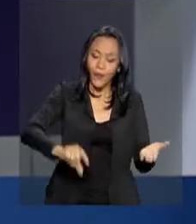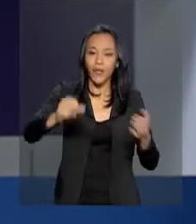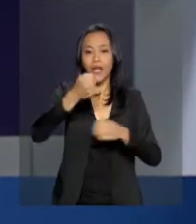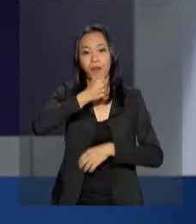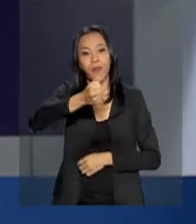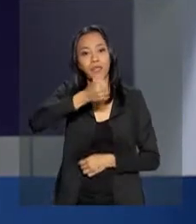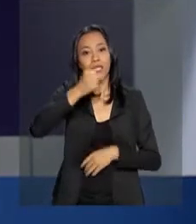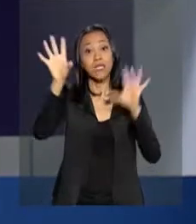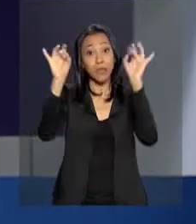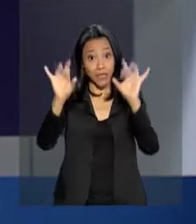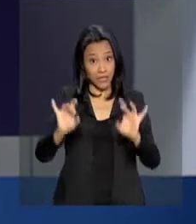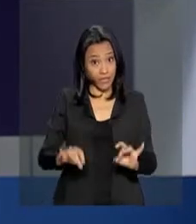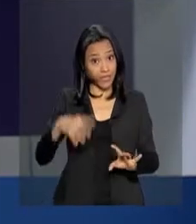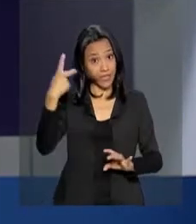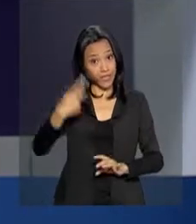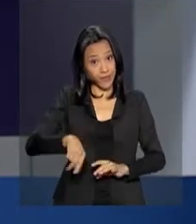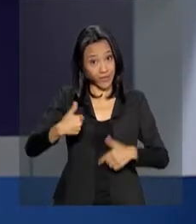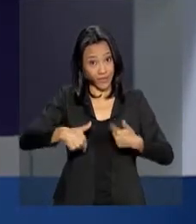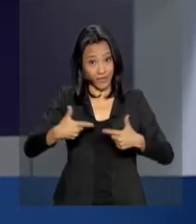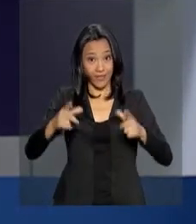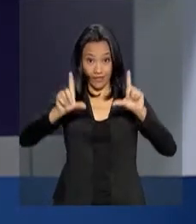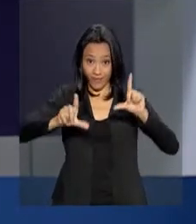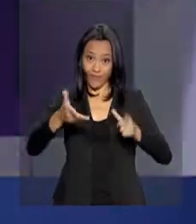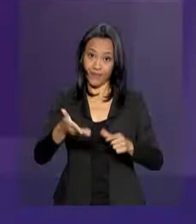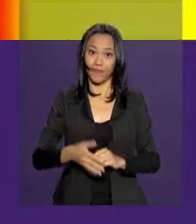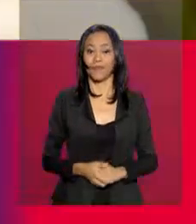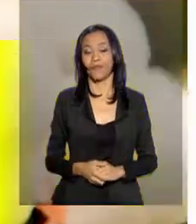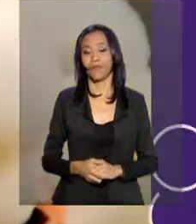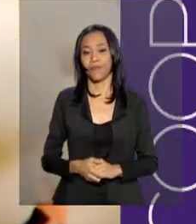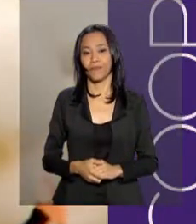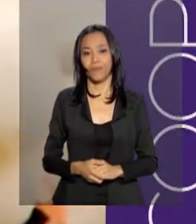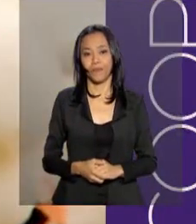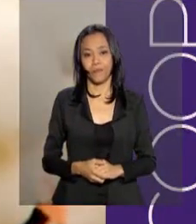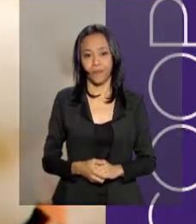reportagem especial da equipe da NBR.